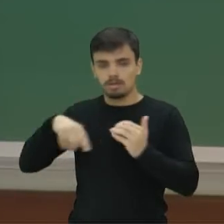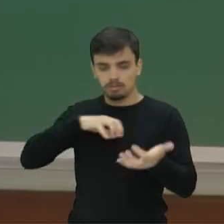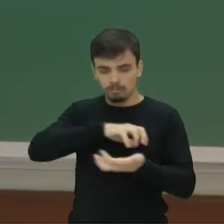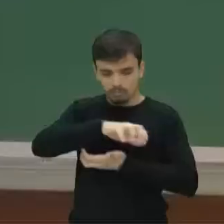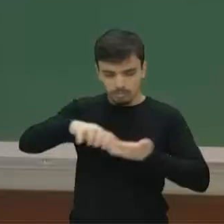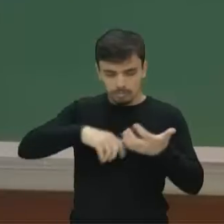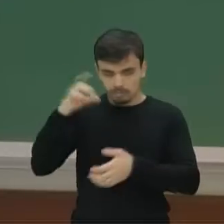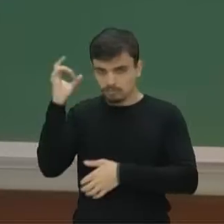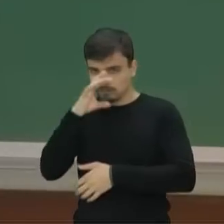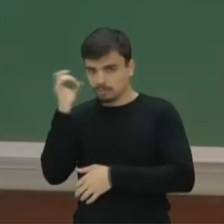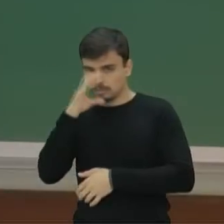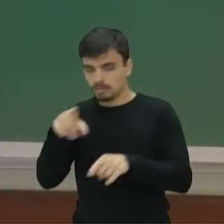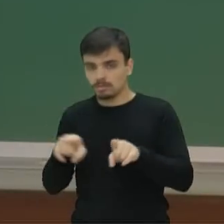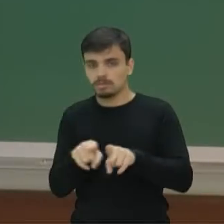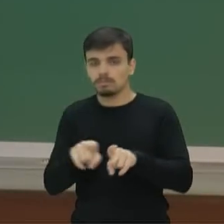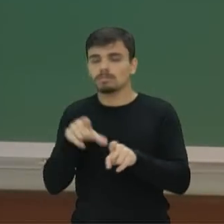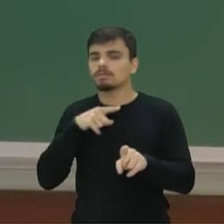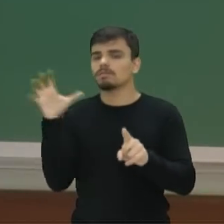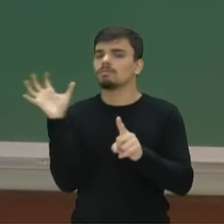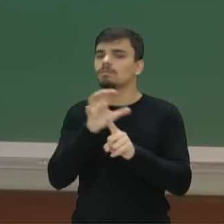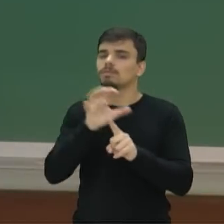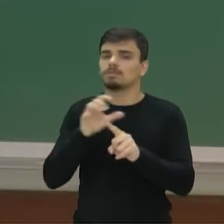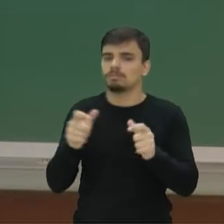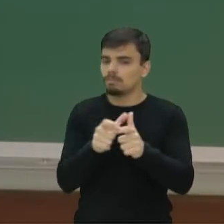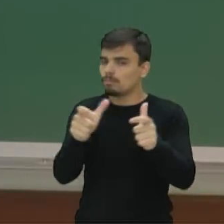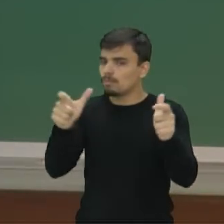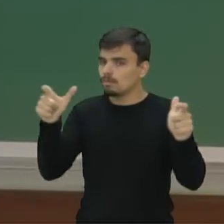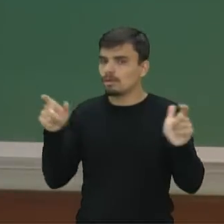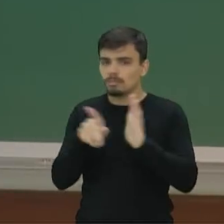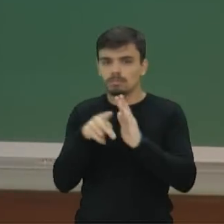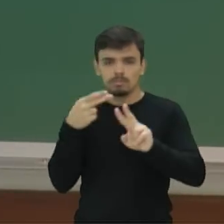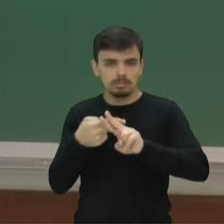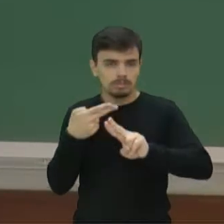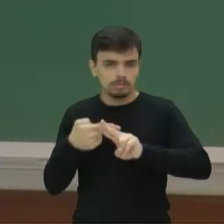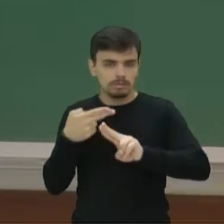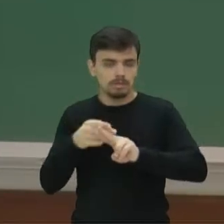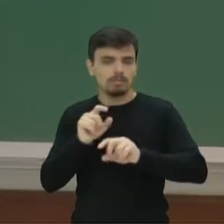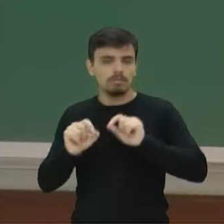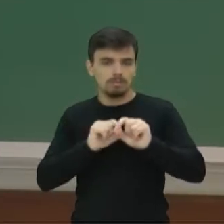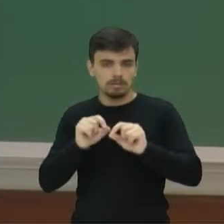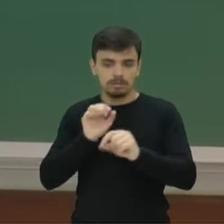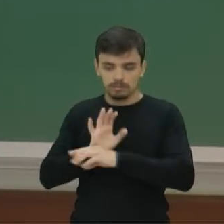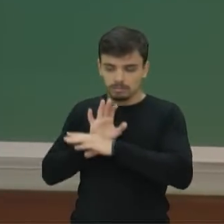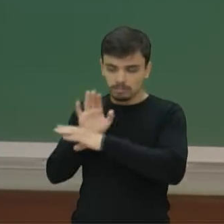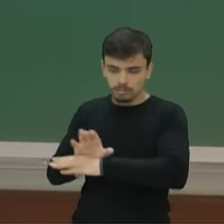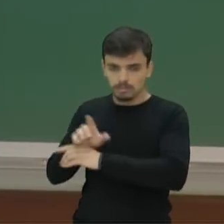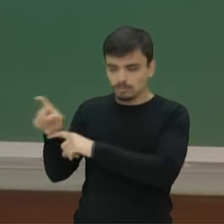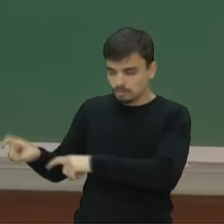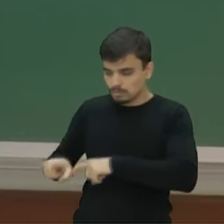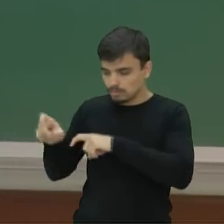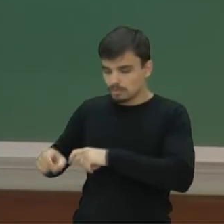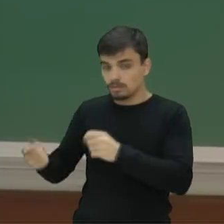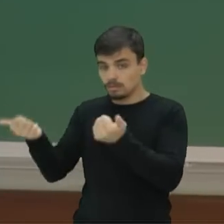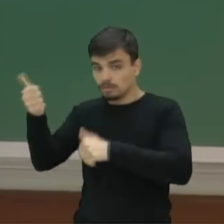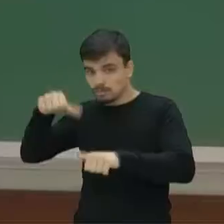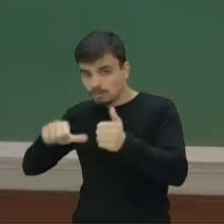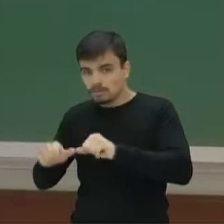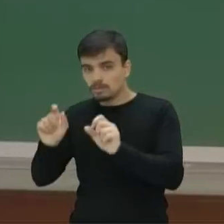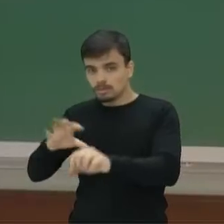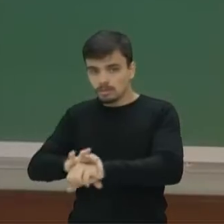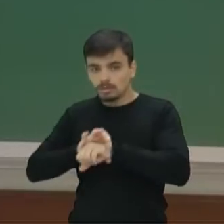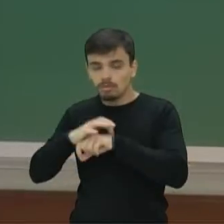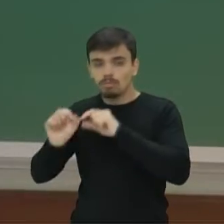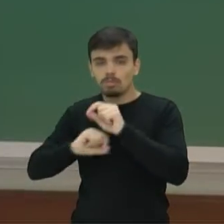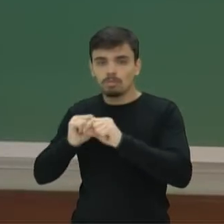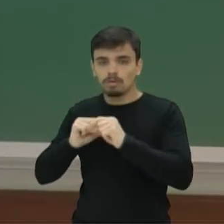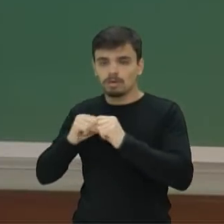Verde, onde houve um incentivo muito grande para a utilização de defensivos agrícolas, de produtos químicos que garantissem